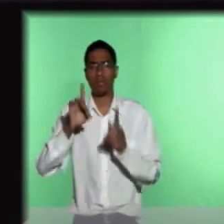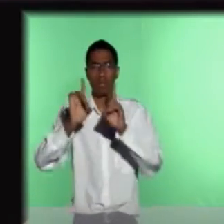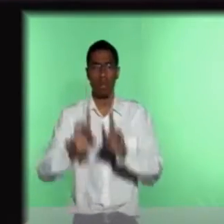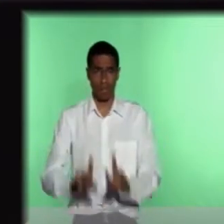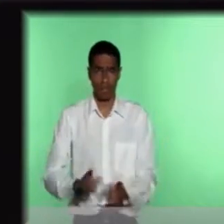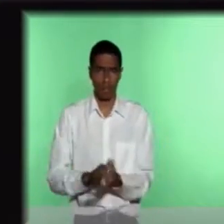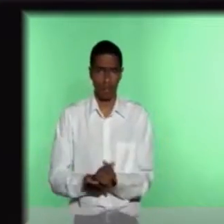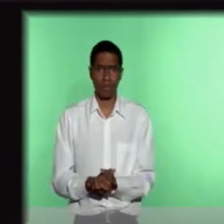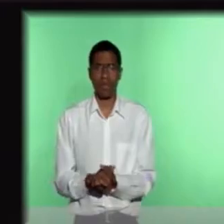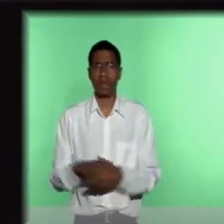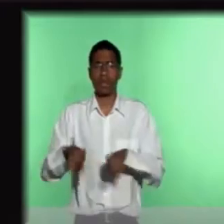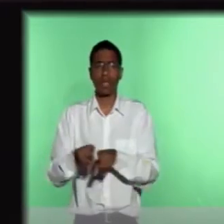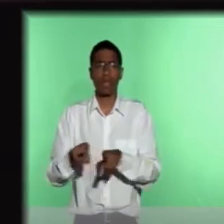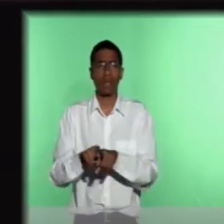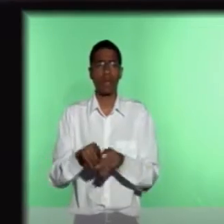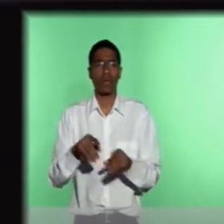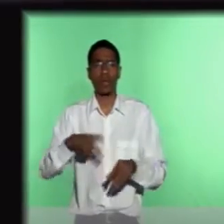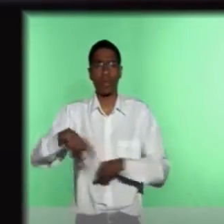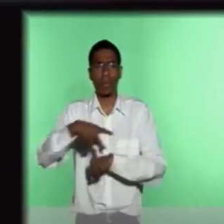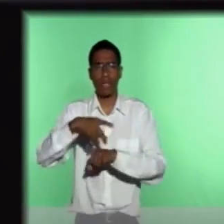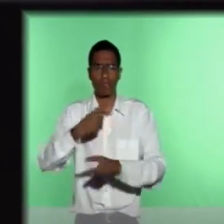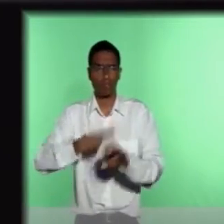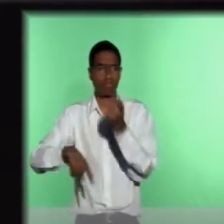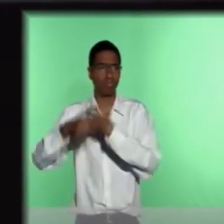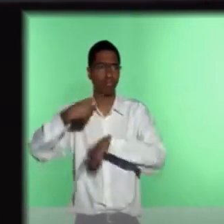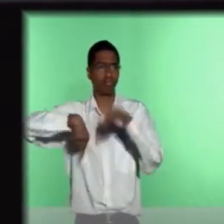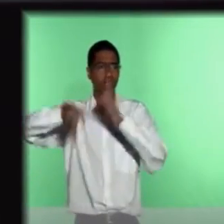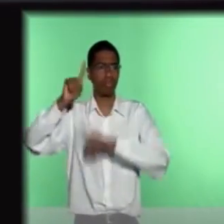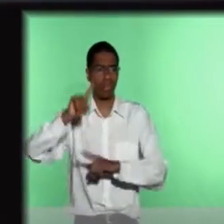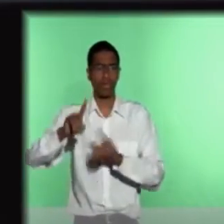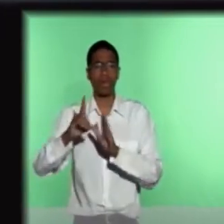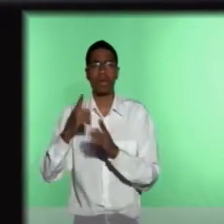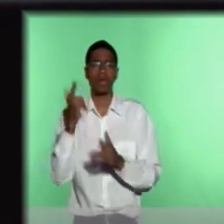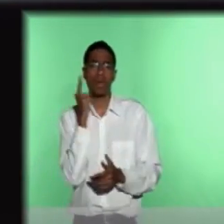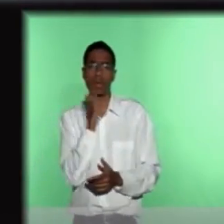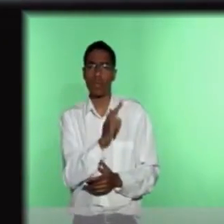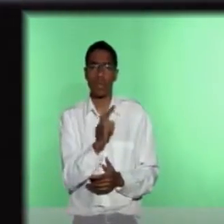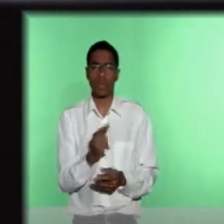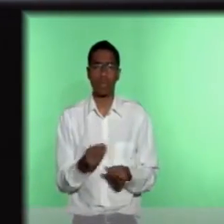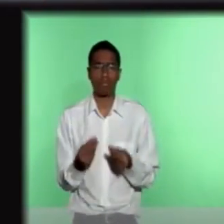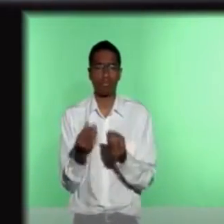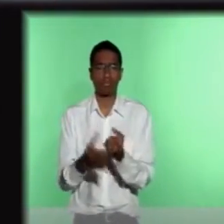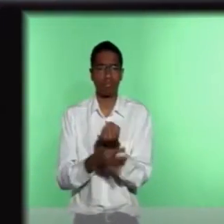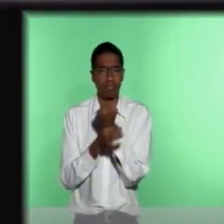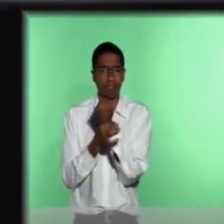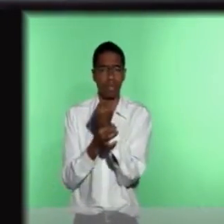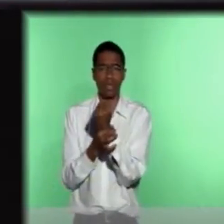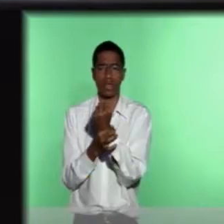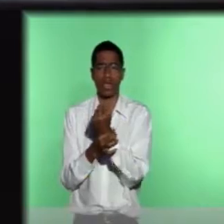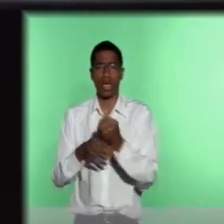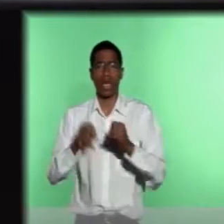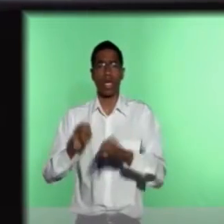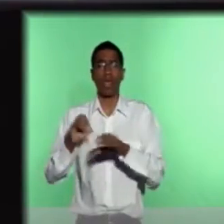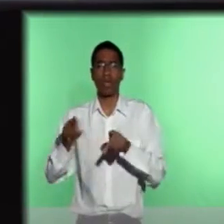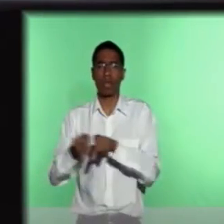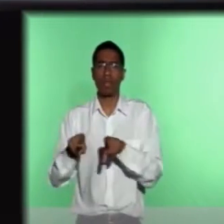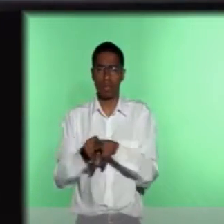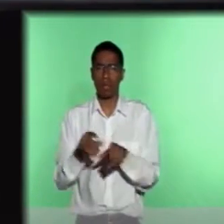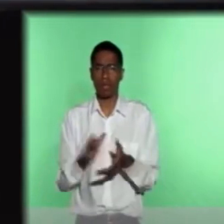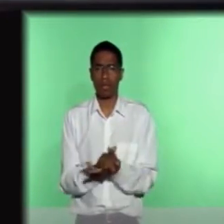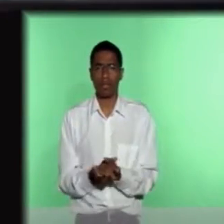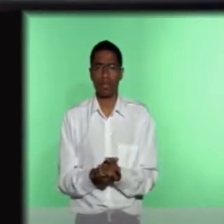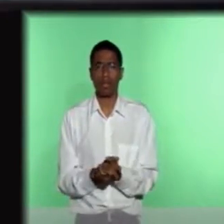progressista, no sentido de garantir a educação inclusiva também. Assim como a aprendizagem ao longo da vida, para todos os anos